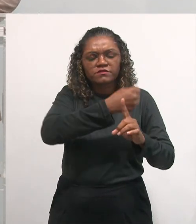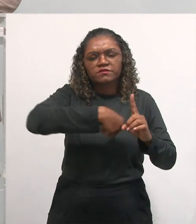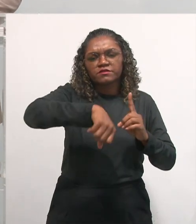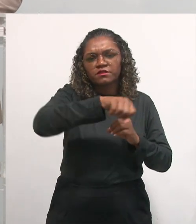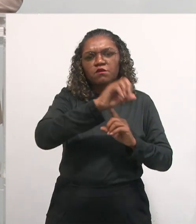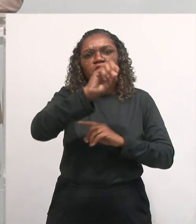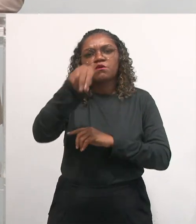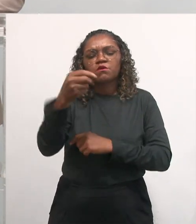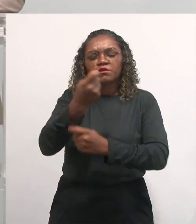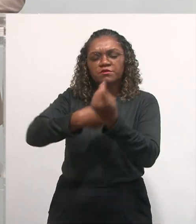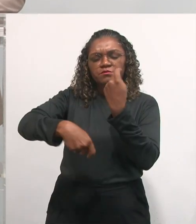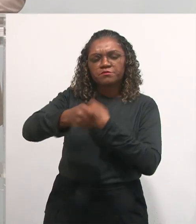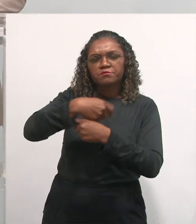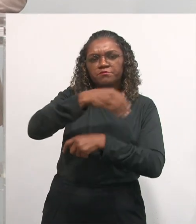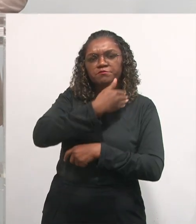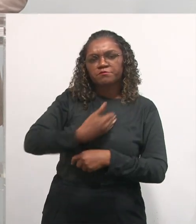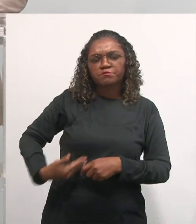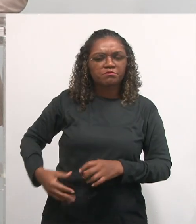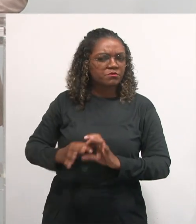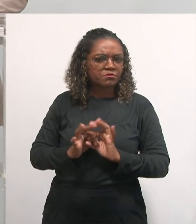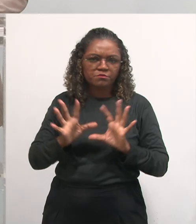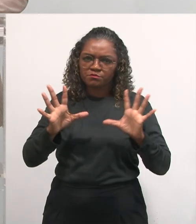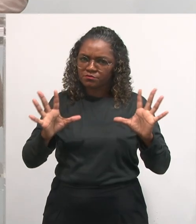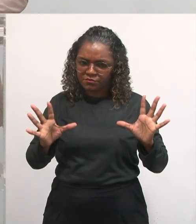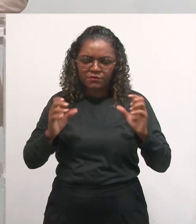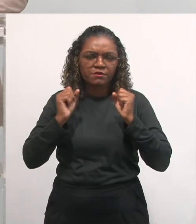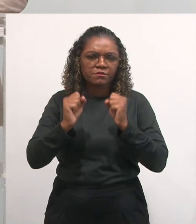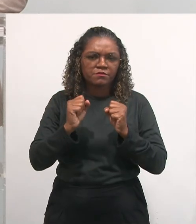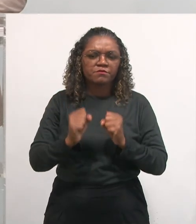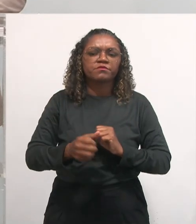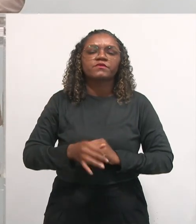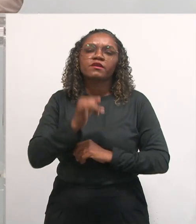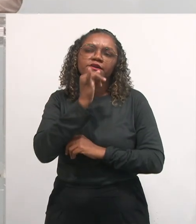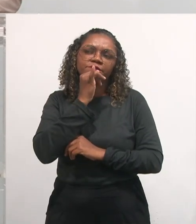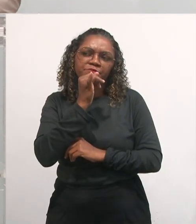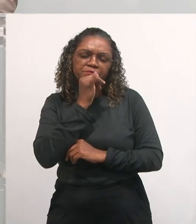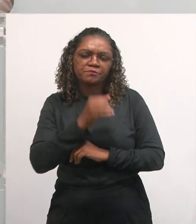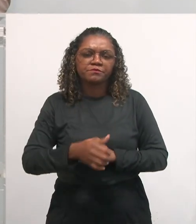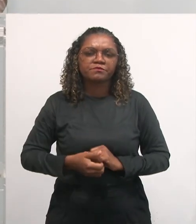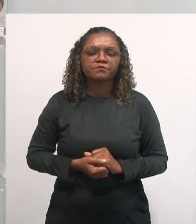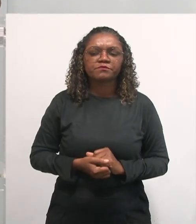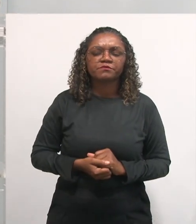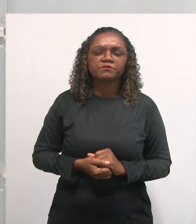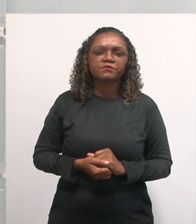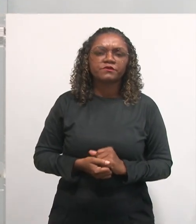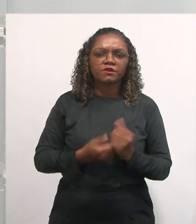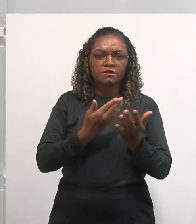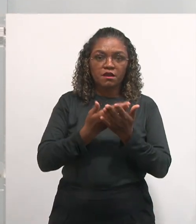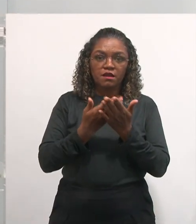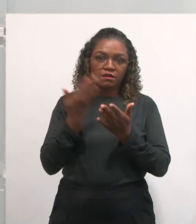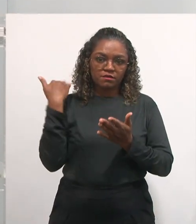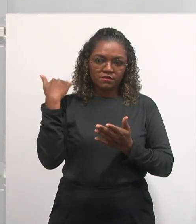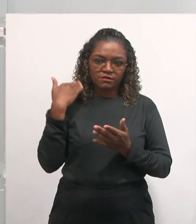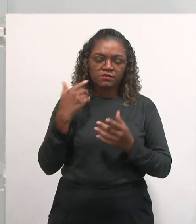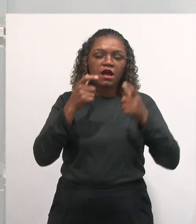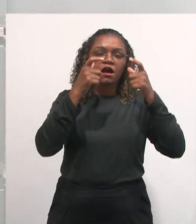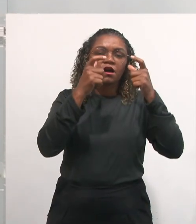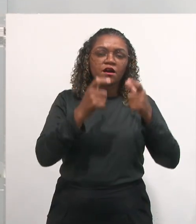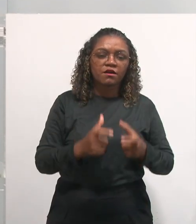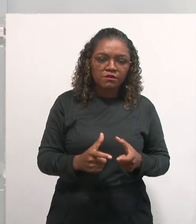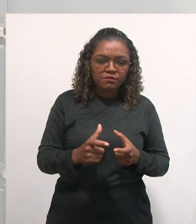da administração pública, ok? Então você pode determinar, por exemplo, igual o exemplo que a gente viu na aula anterior lá, para determinar qual